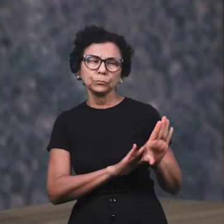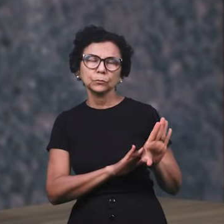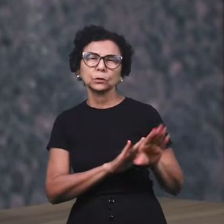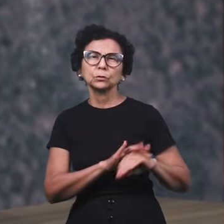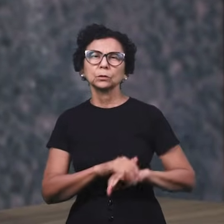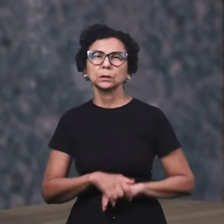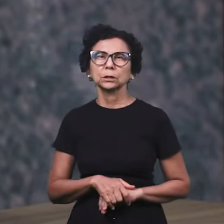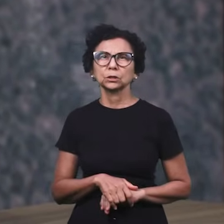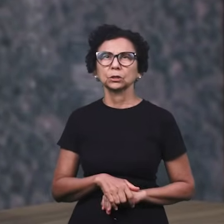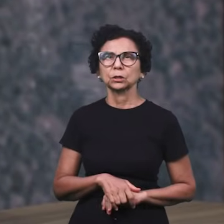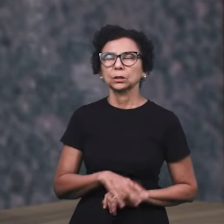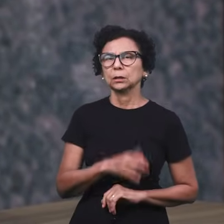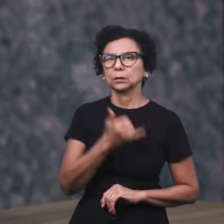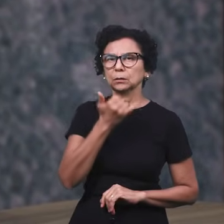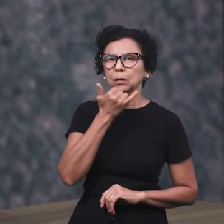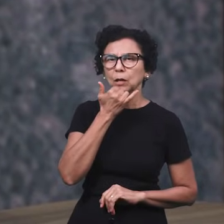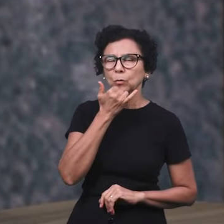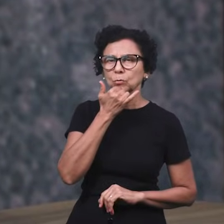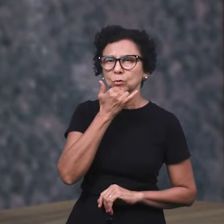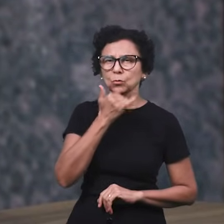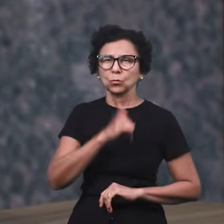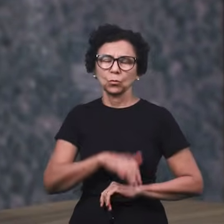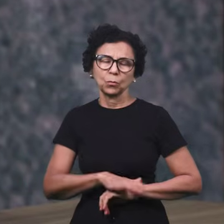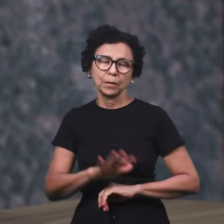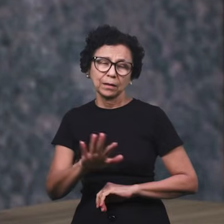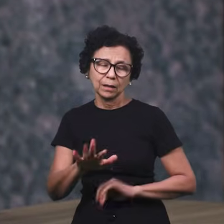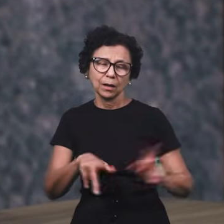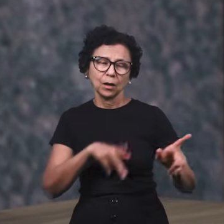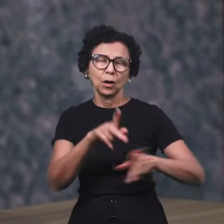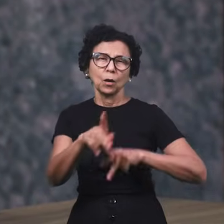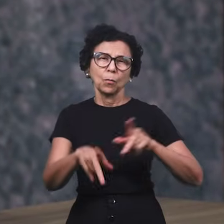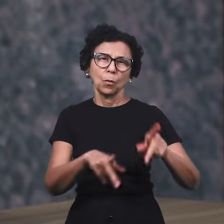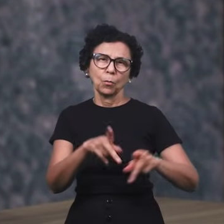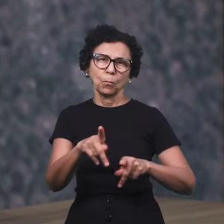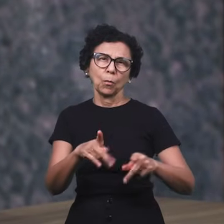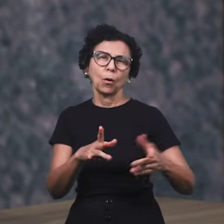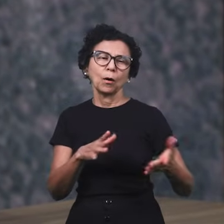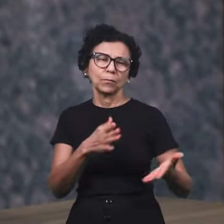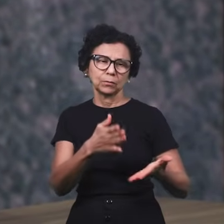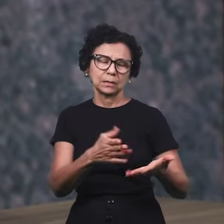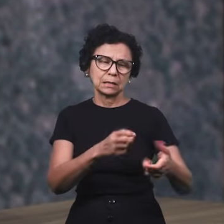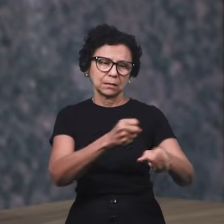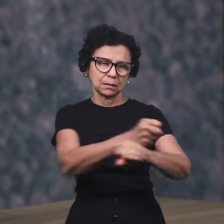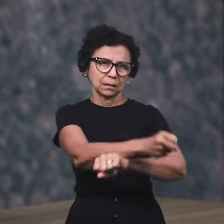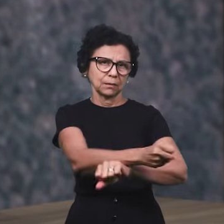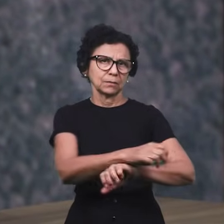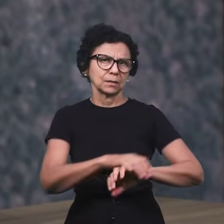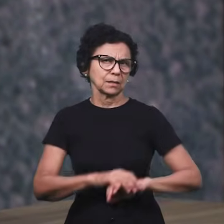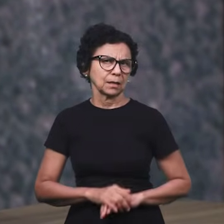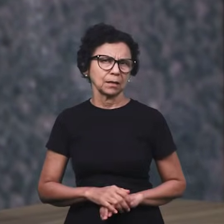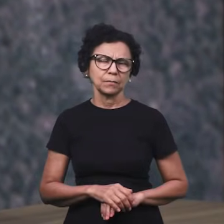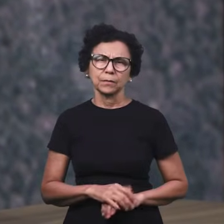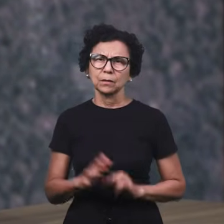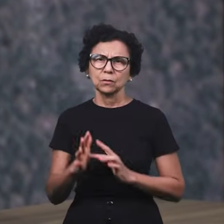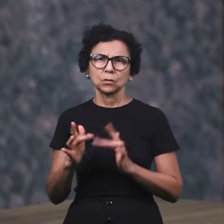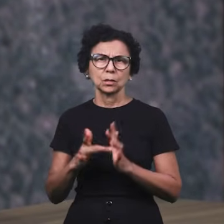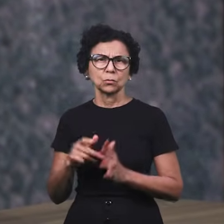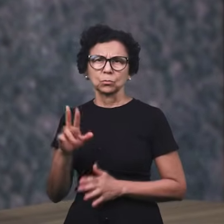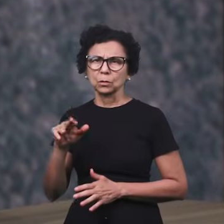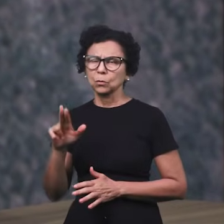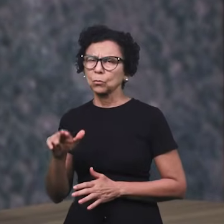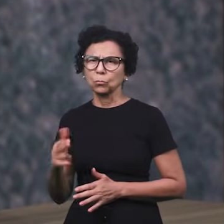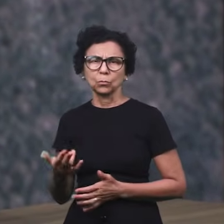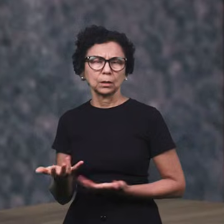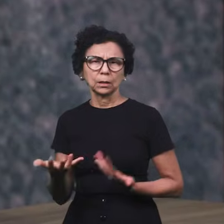pretexto para dominar, para subjugar povos, a ideia de expansão da fé cristã. Esse nunca foi o desejo do Senhor Jesus Cristo,